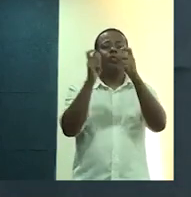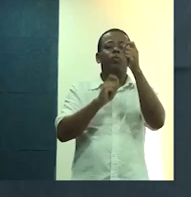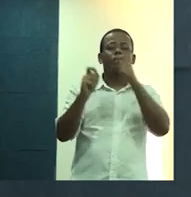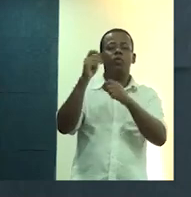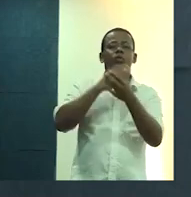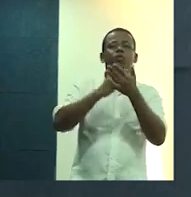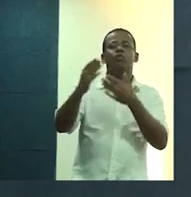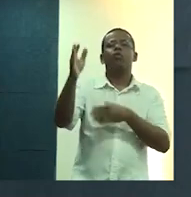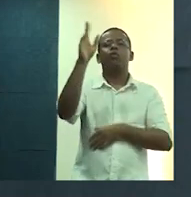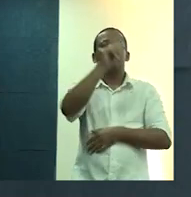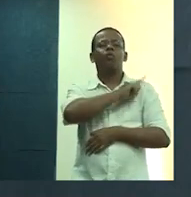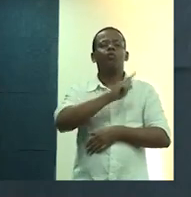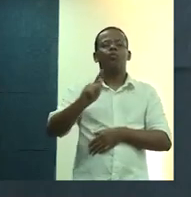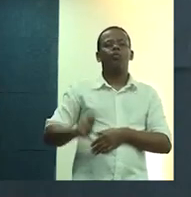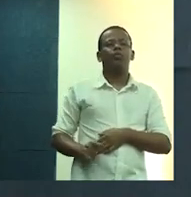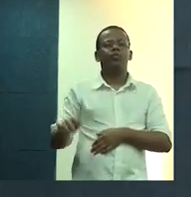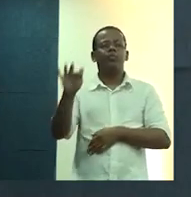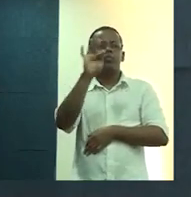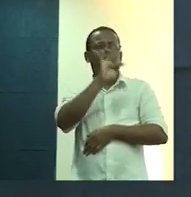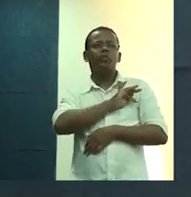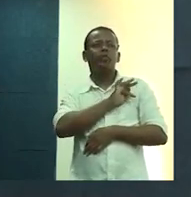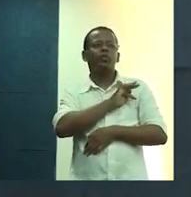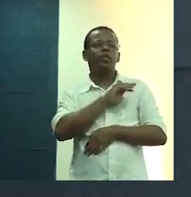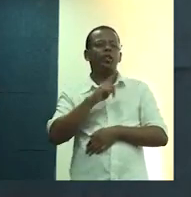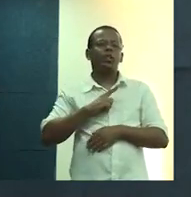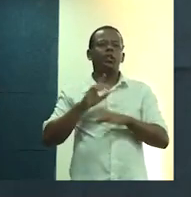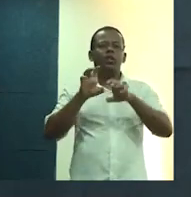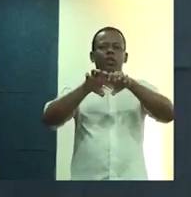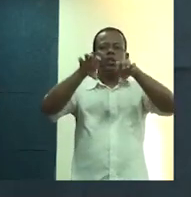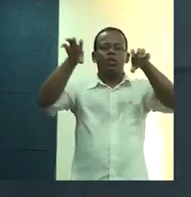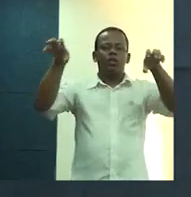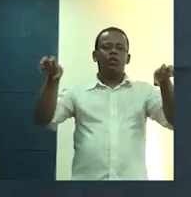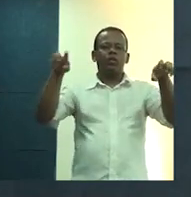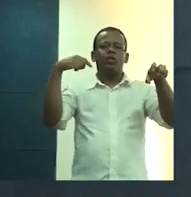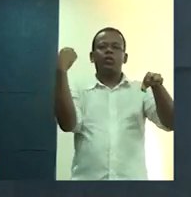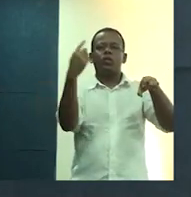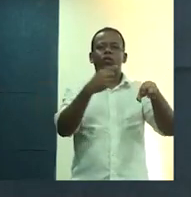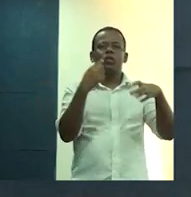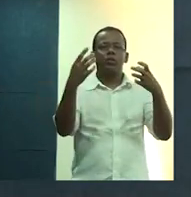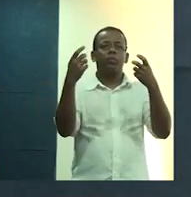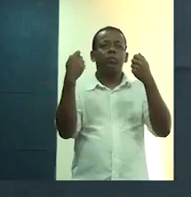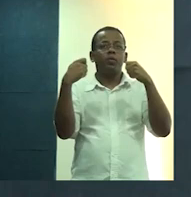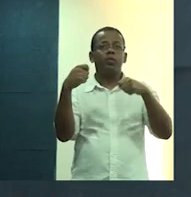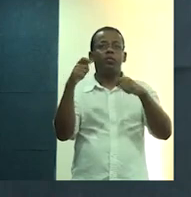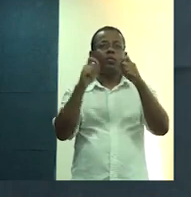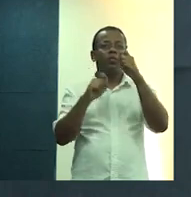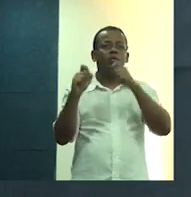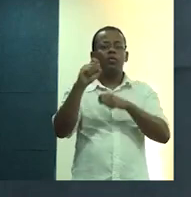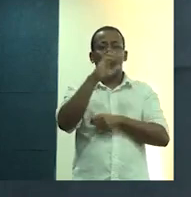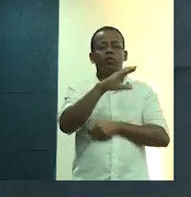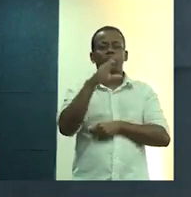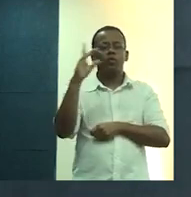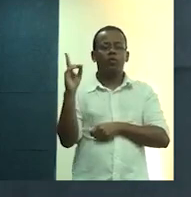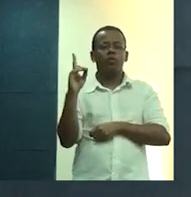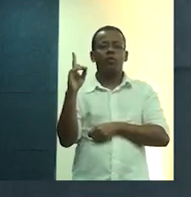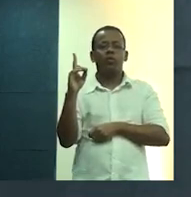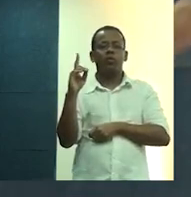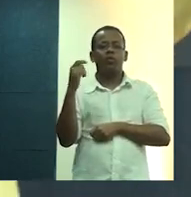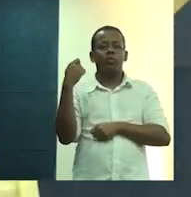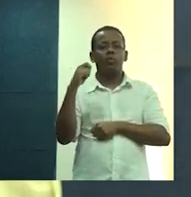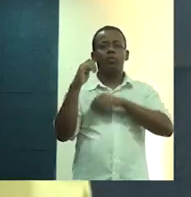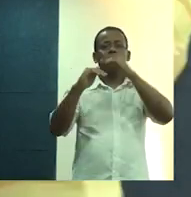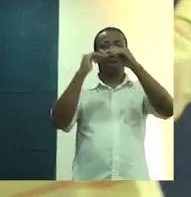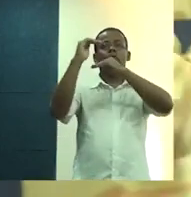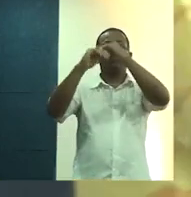desde o governo federal Né desde essa distância que a gente tem da escala local a gente precisa coordenar essas ações e